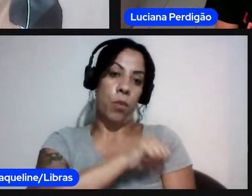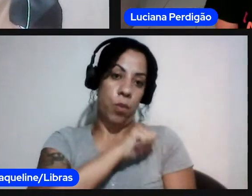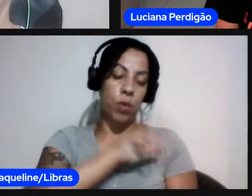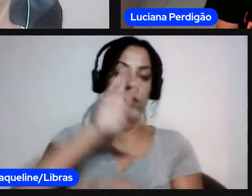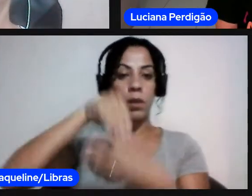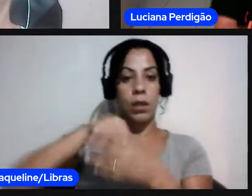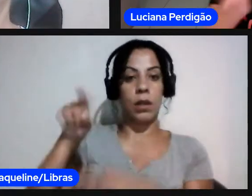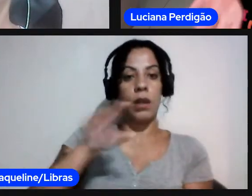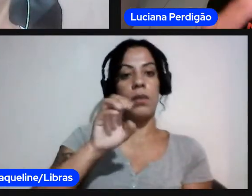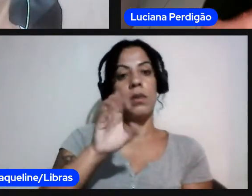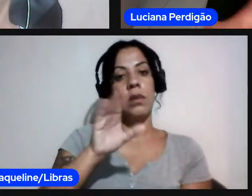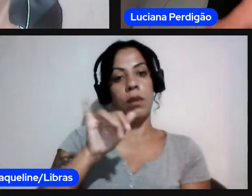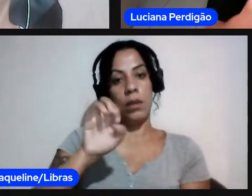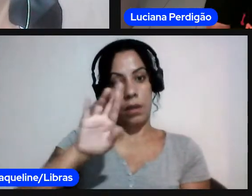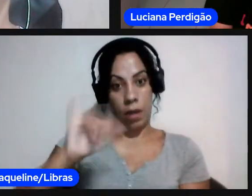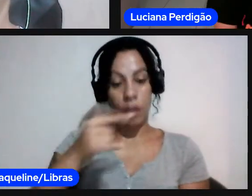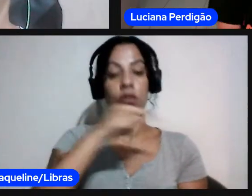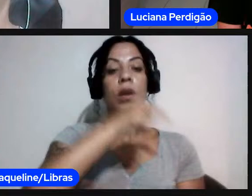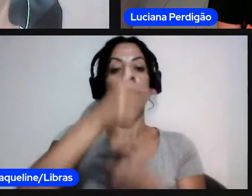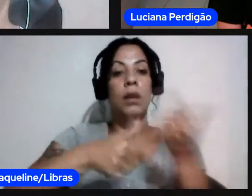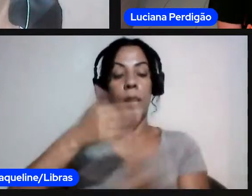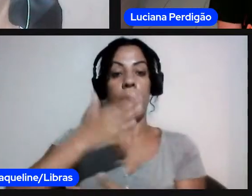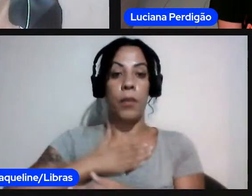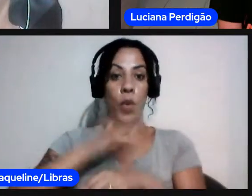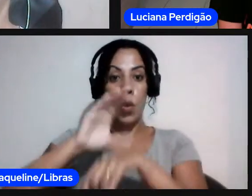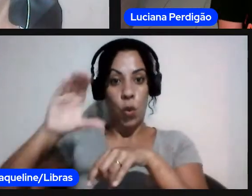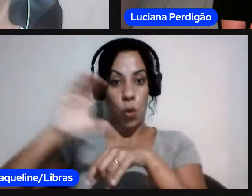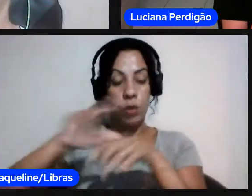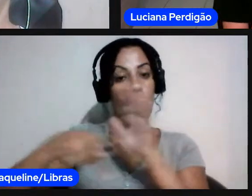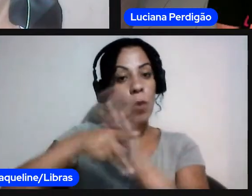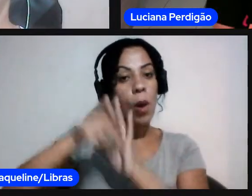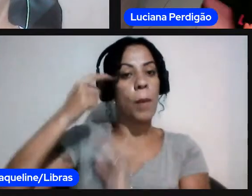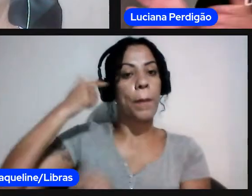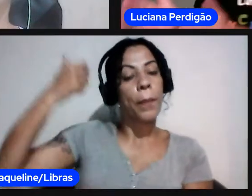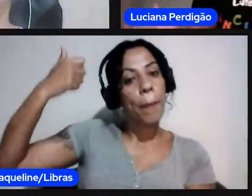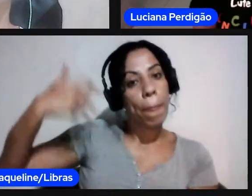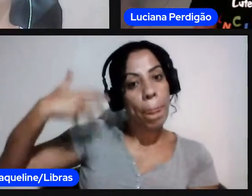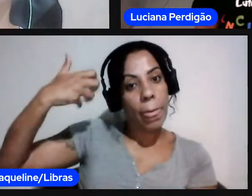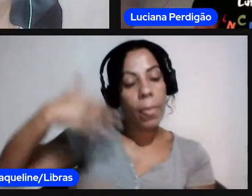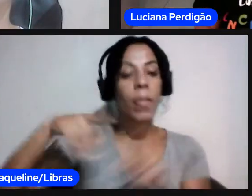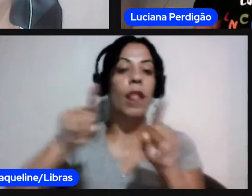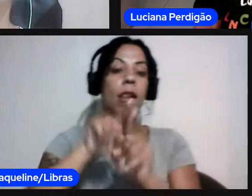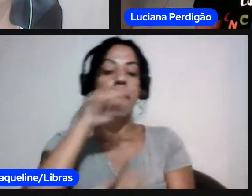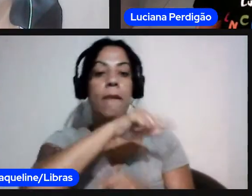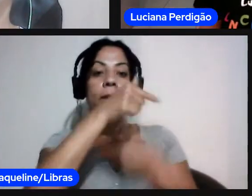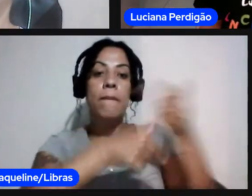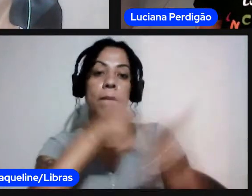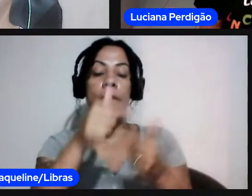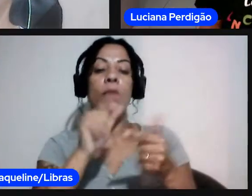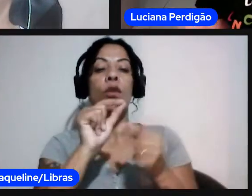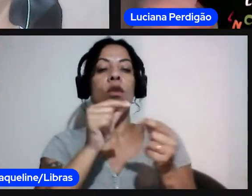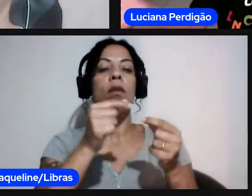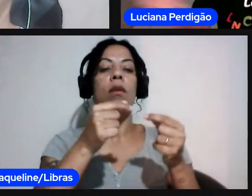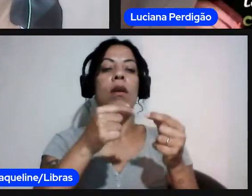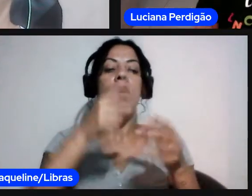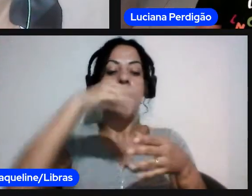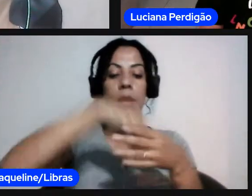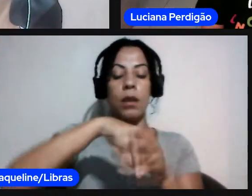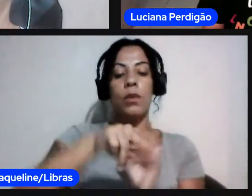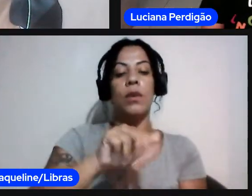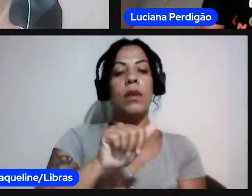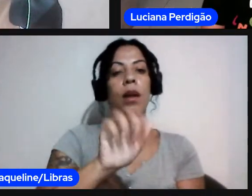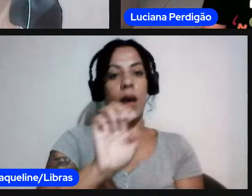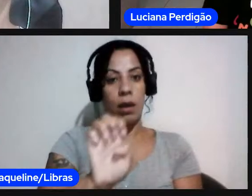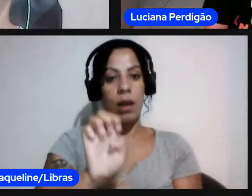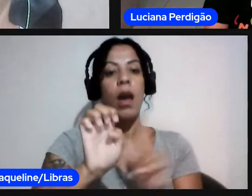atua tanto no meu curso, né, no curso de audiodescrição, quanto nos trabalhos que a gente faz no NAI, né,